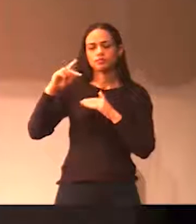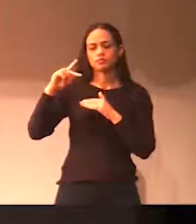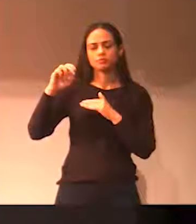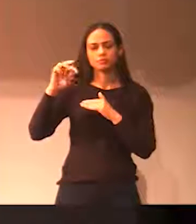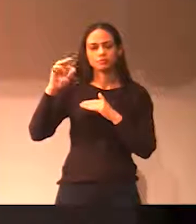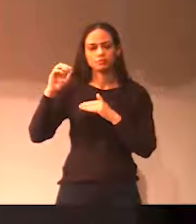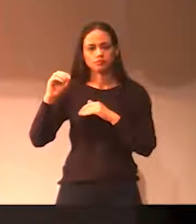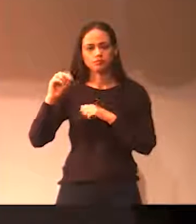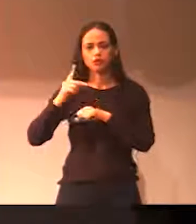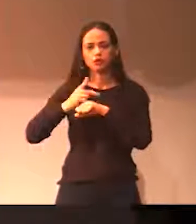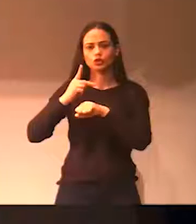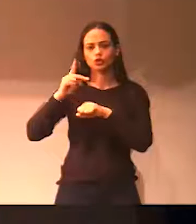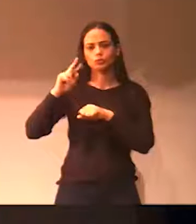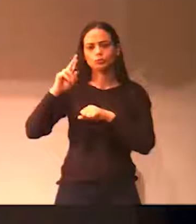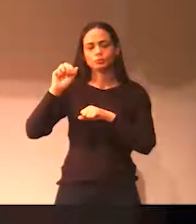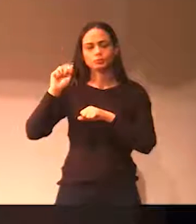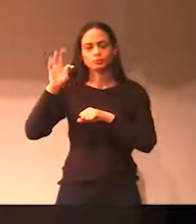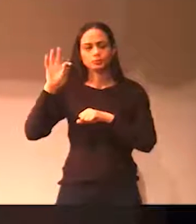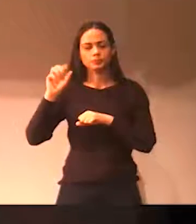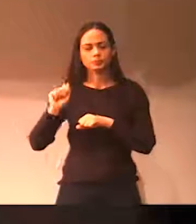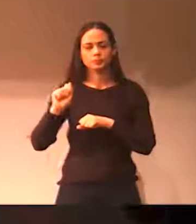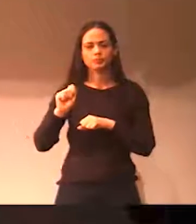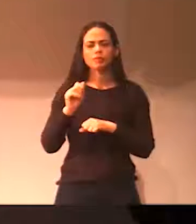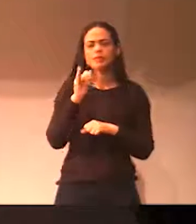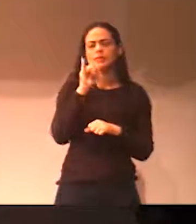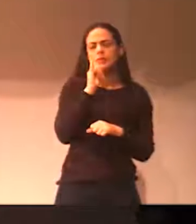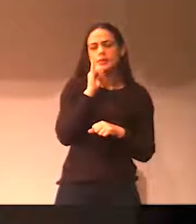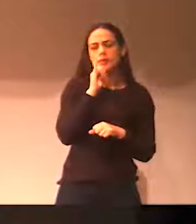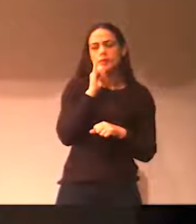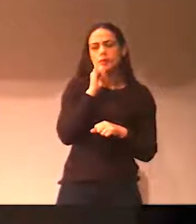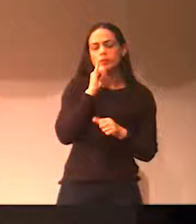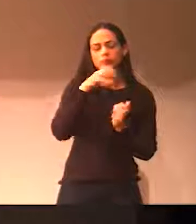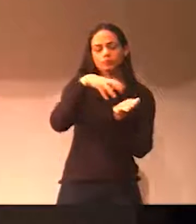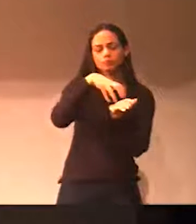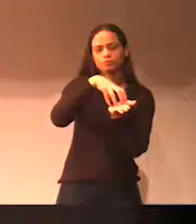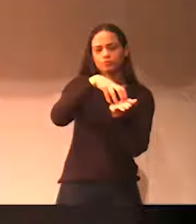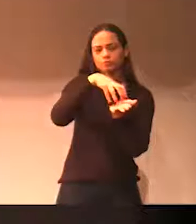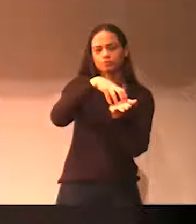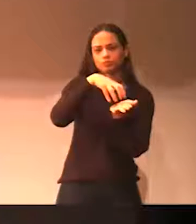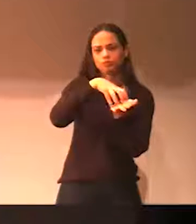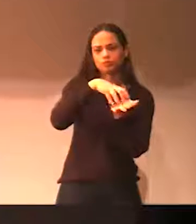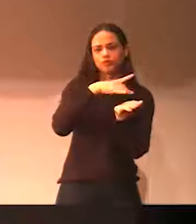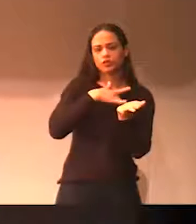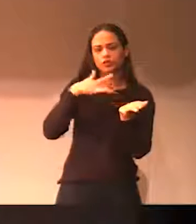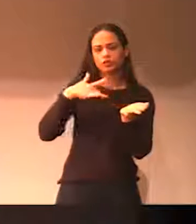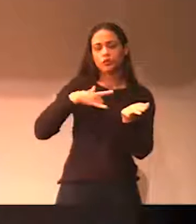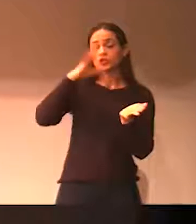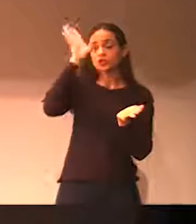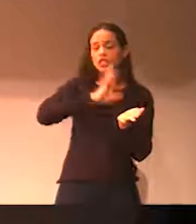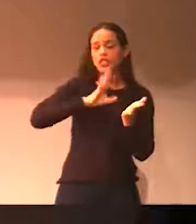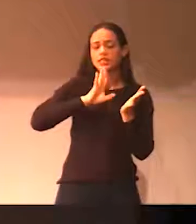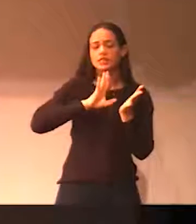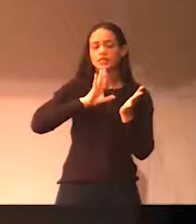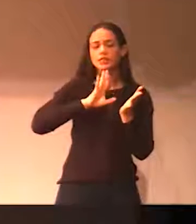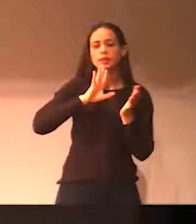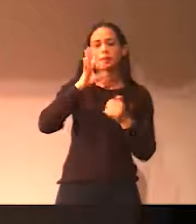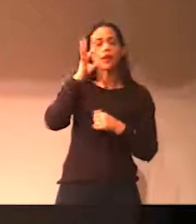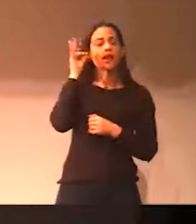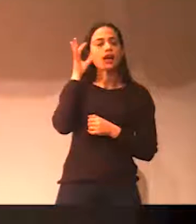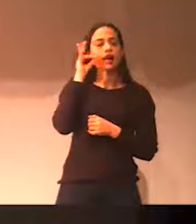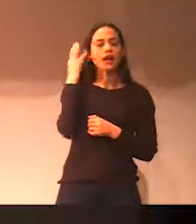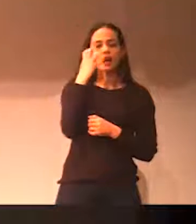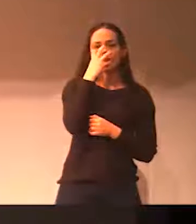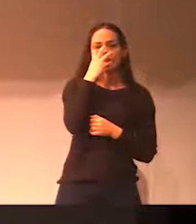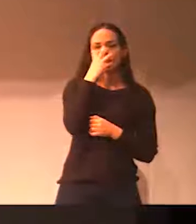uma UBS para animais, vamos falar assim. Gratuito apenas para animais de rua, para a população